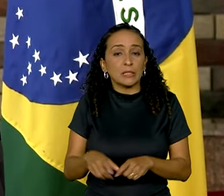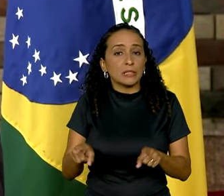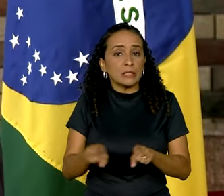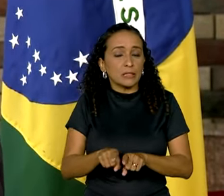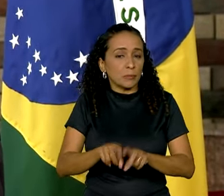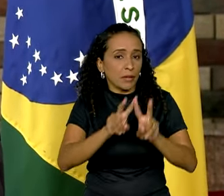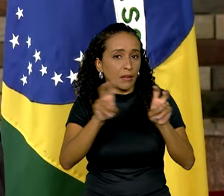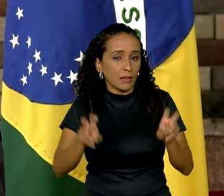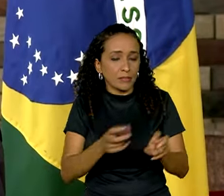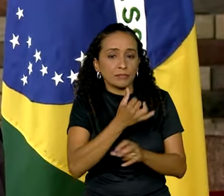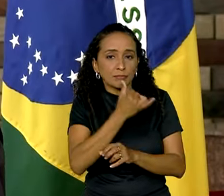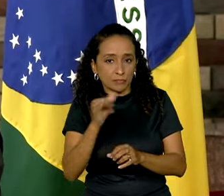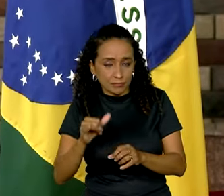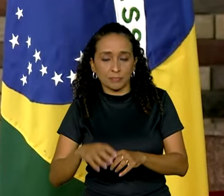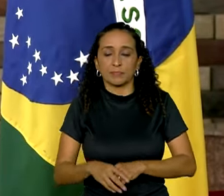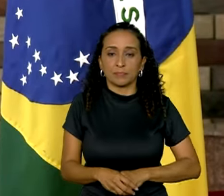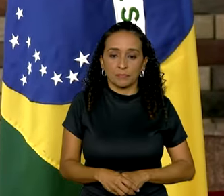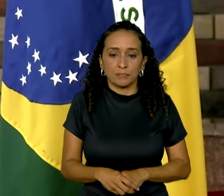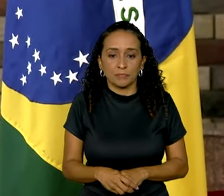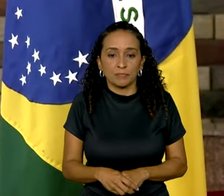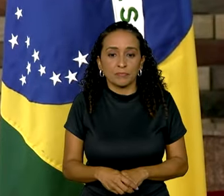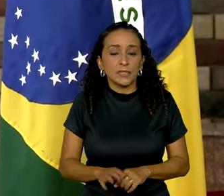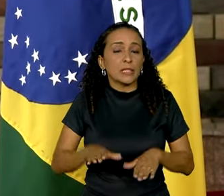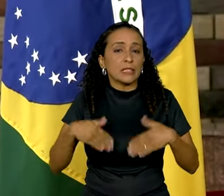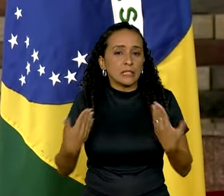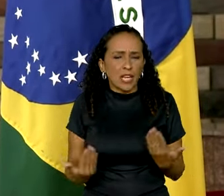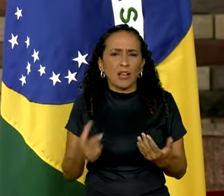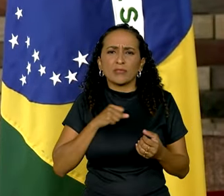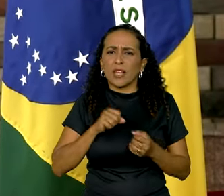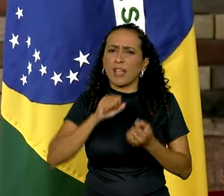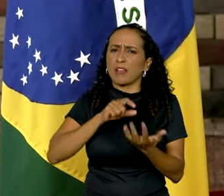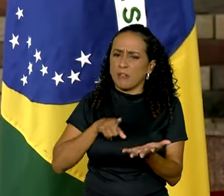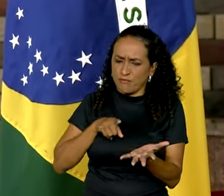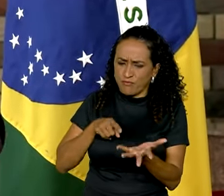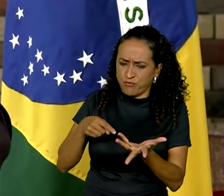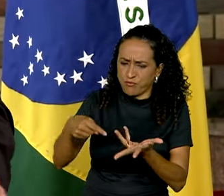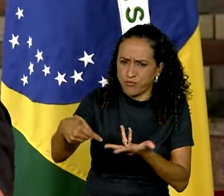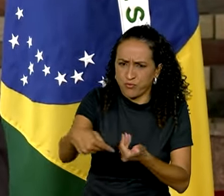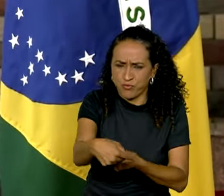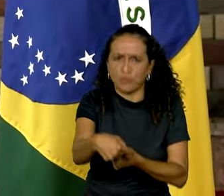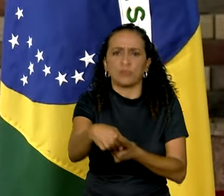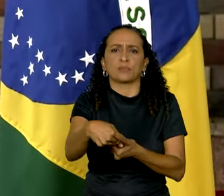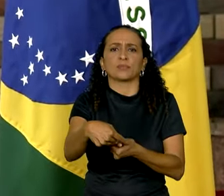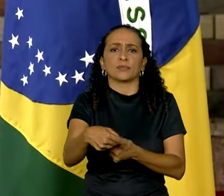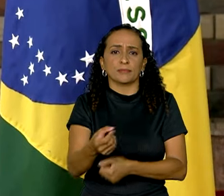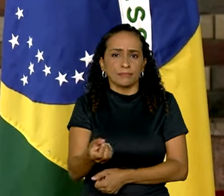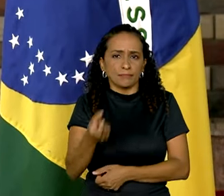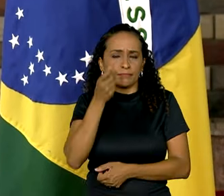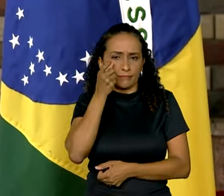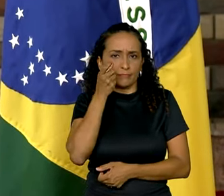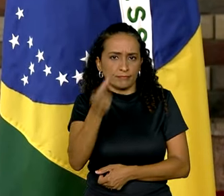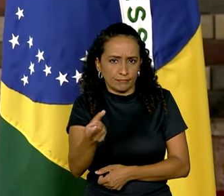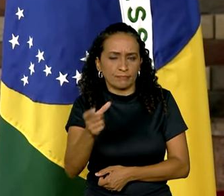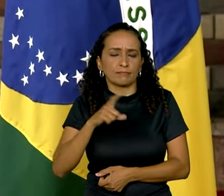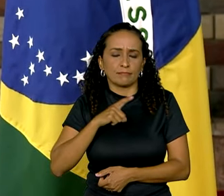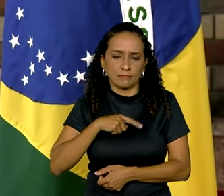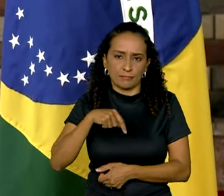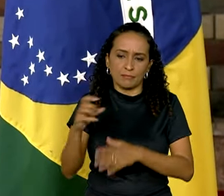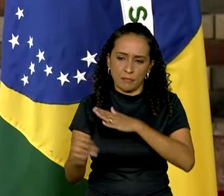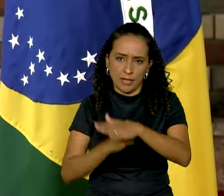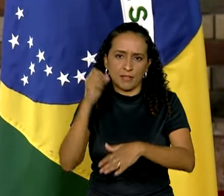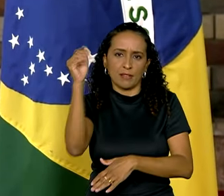questão energética ou seja há um baixo campo de interesse de empresários